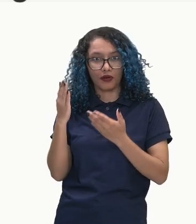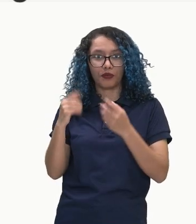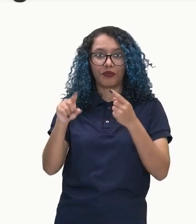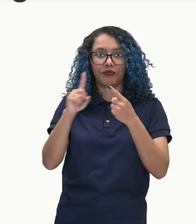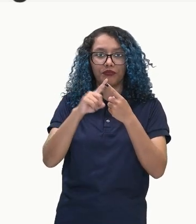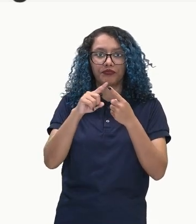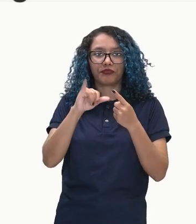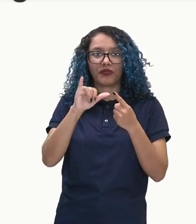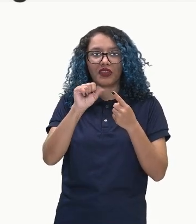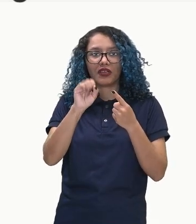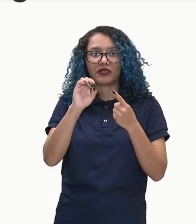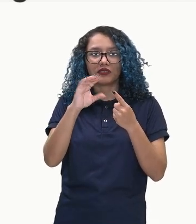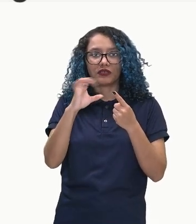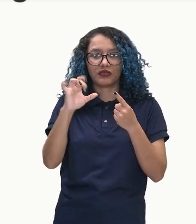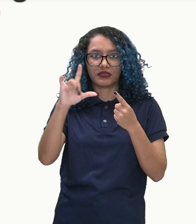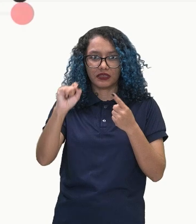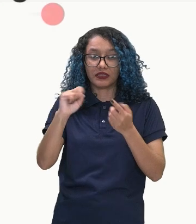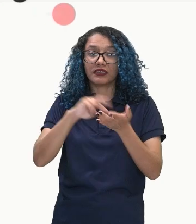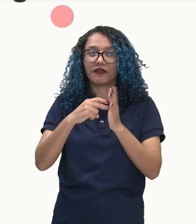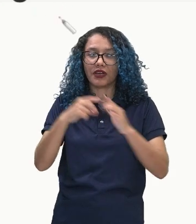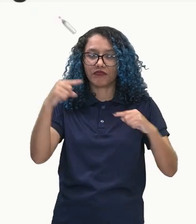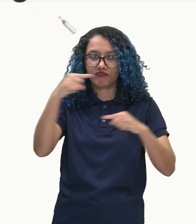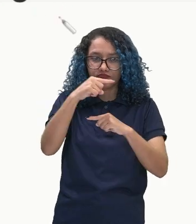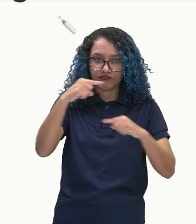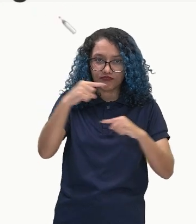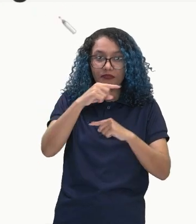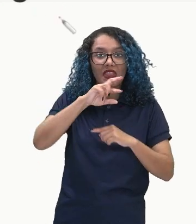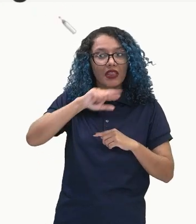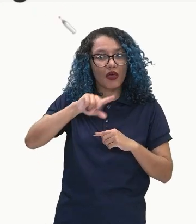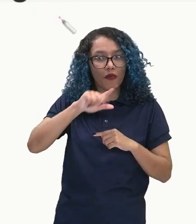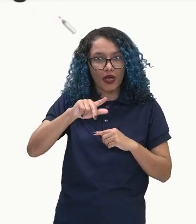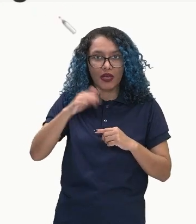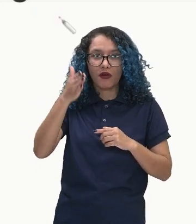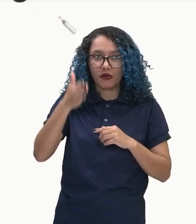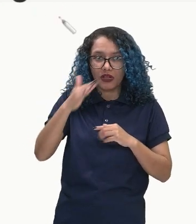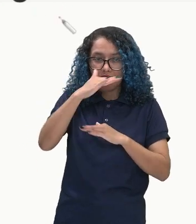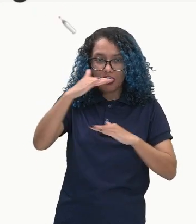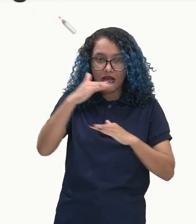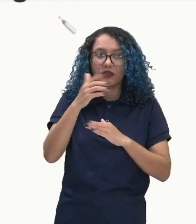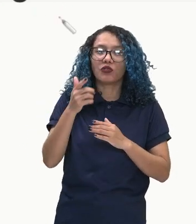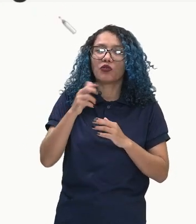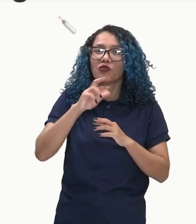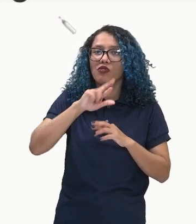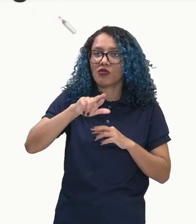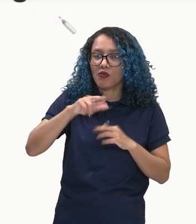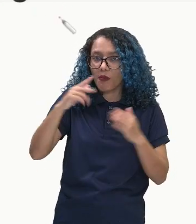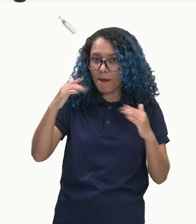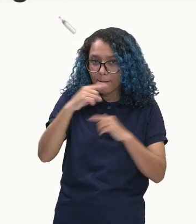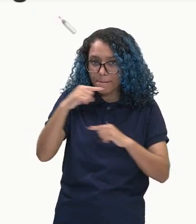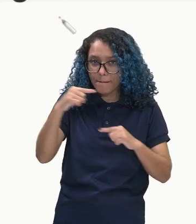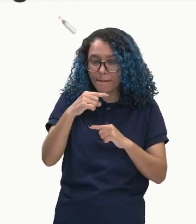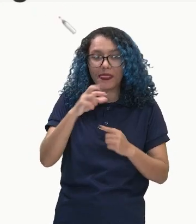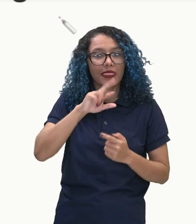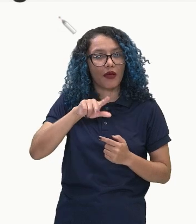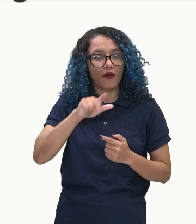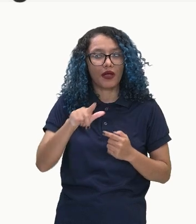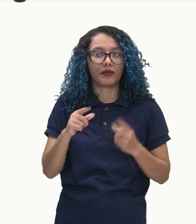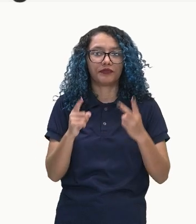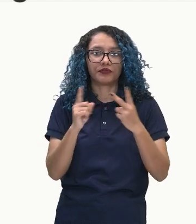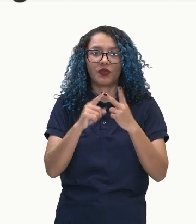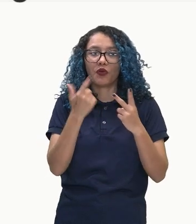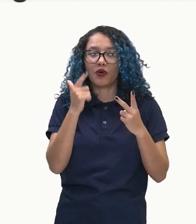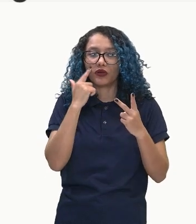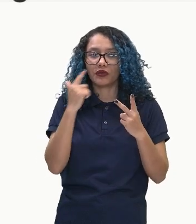lados não paralelos são iguais, tá bom? Trapézio isósceles, lados não paralelos são iguais. O